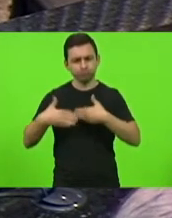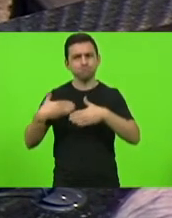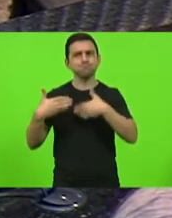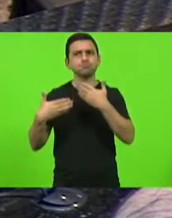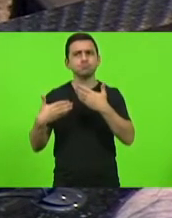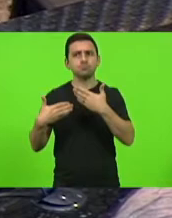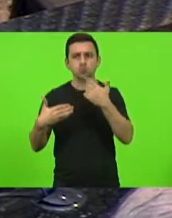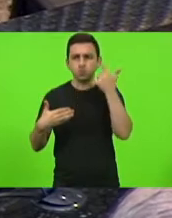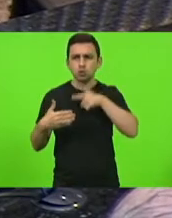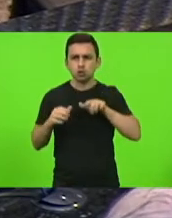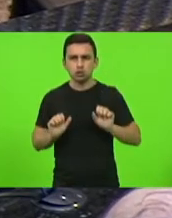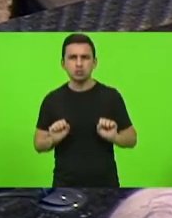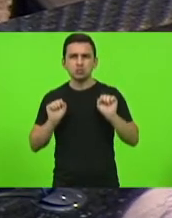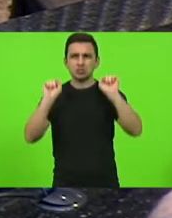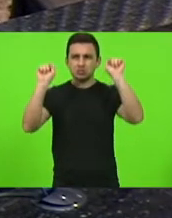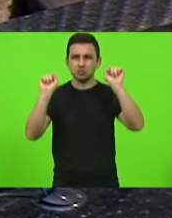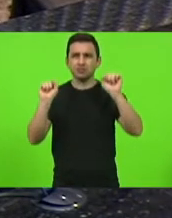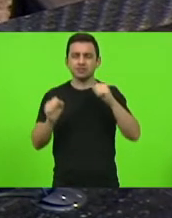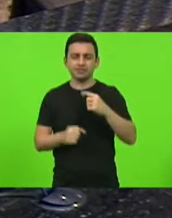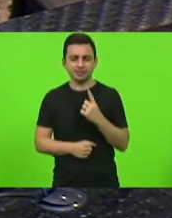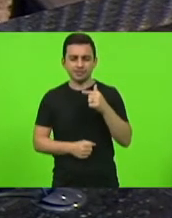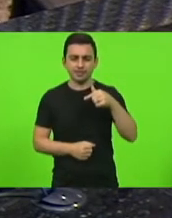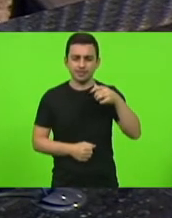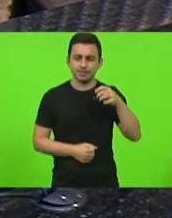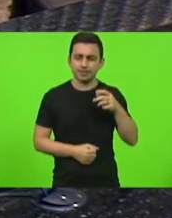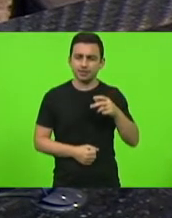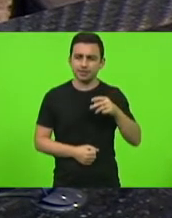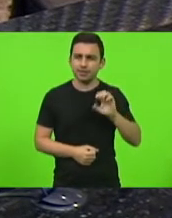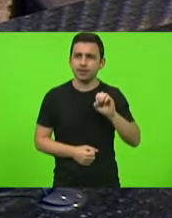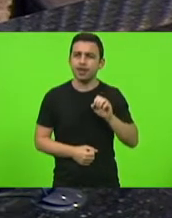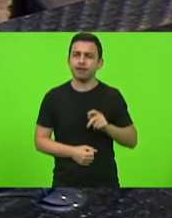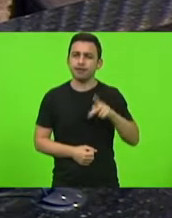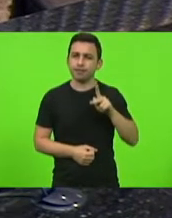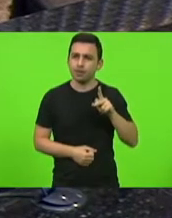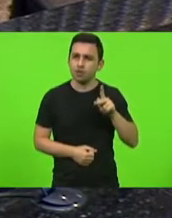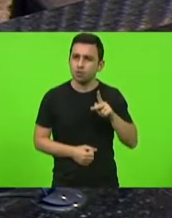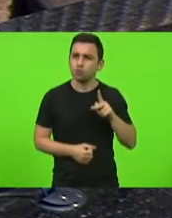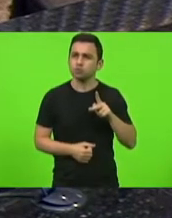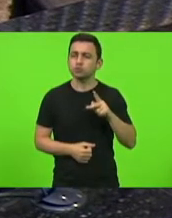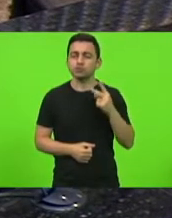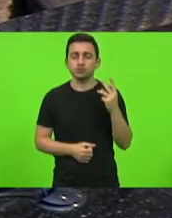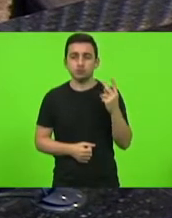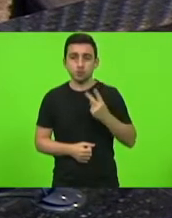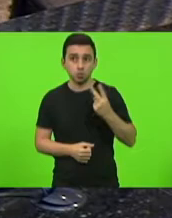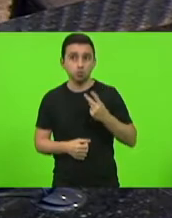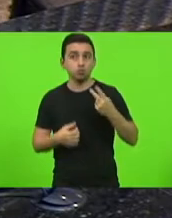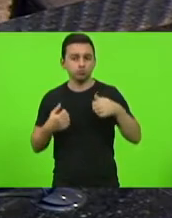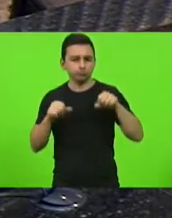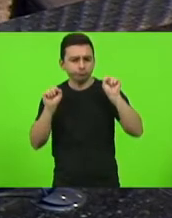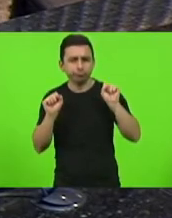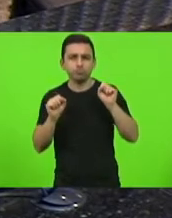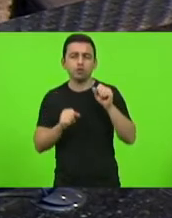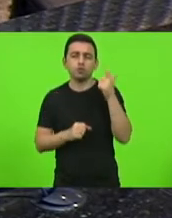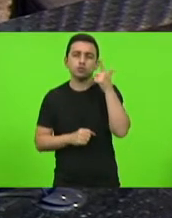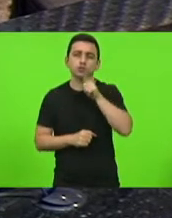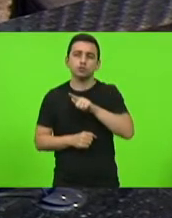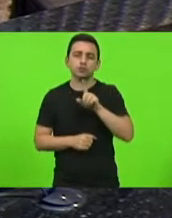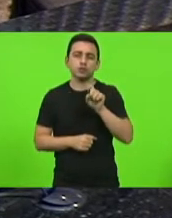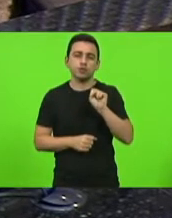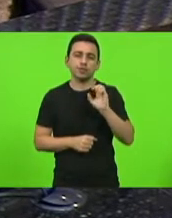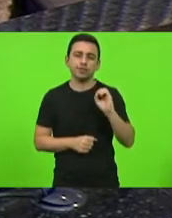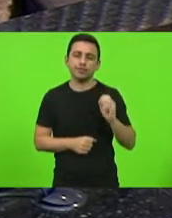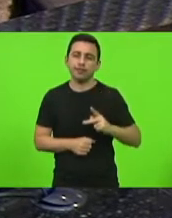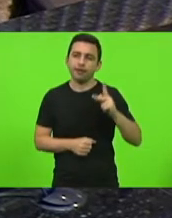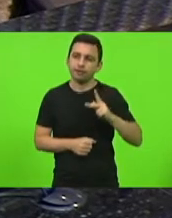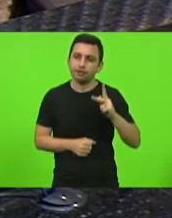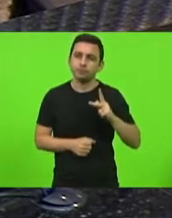ergueu 170 quilos no primeiro e 180 no segundo movimento. Então, ele está de parabéns, assim como toda a sua equipe, e